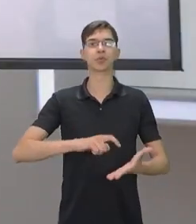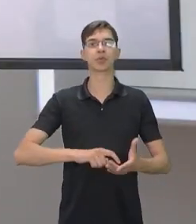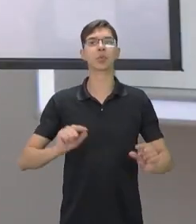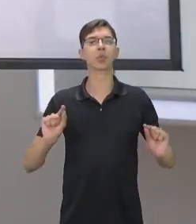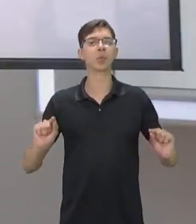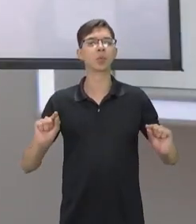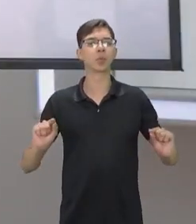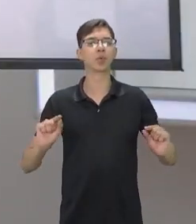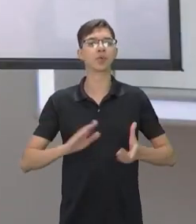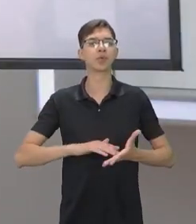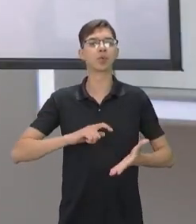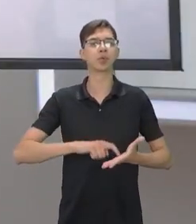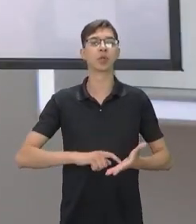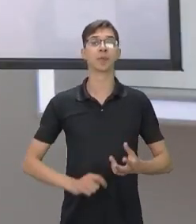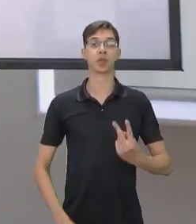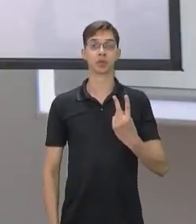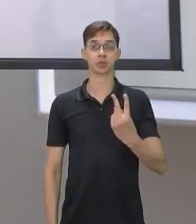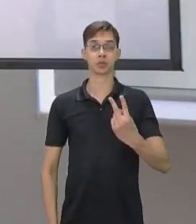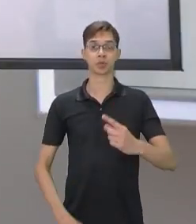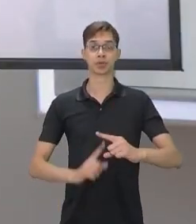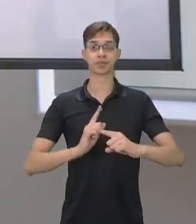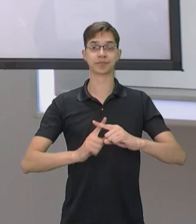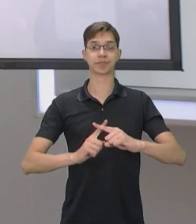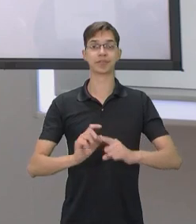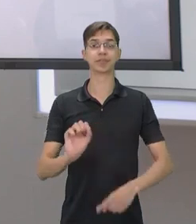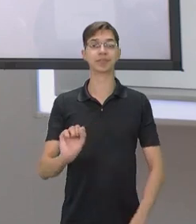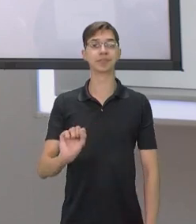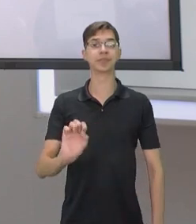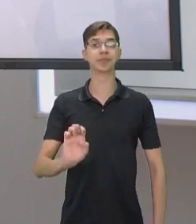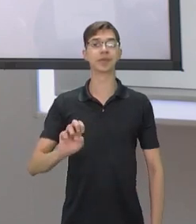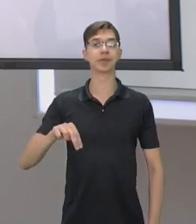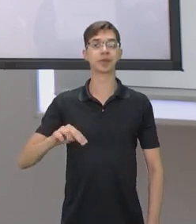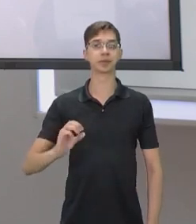era 2 vezes seno.